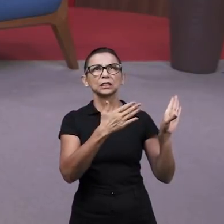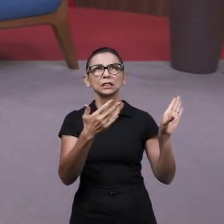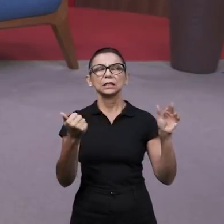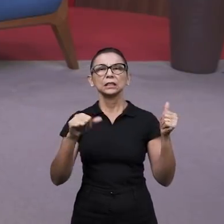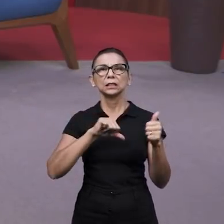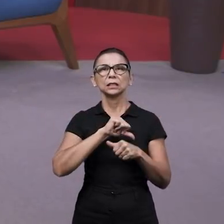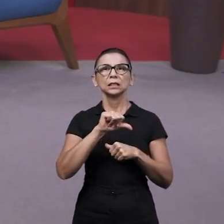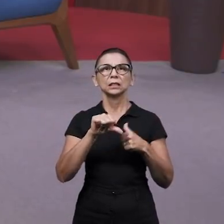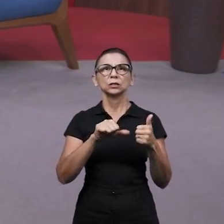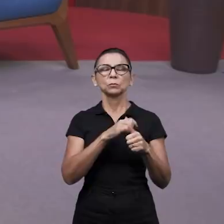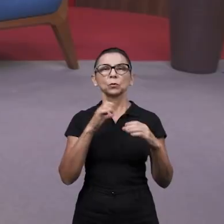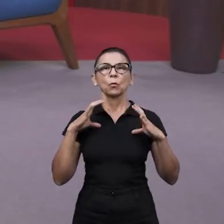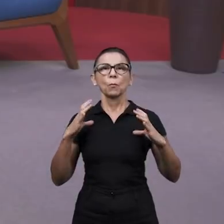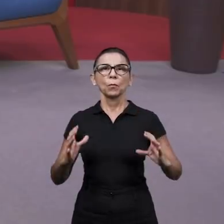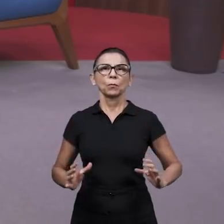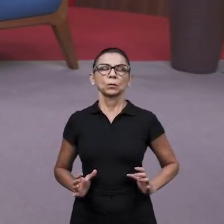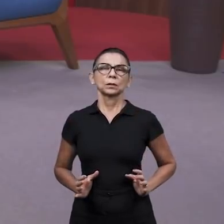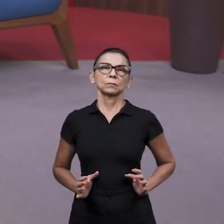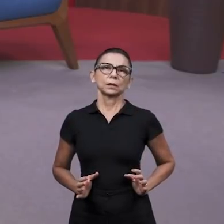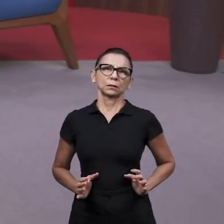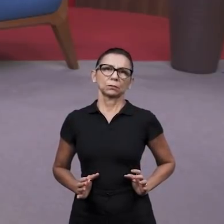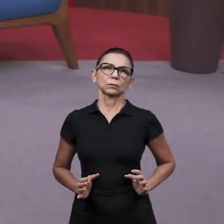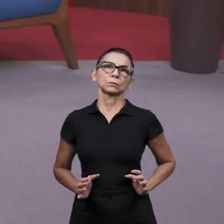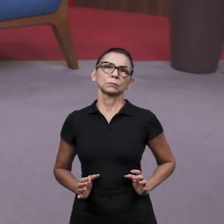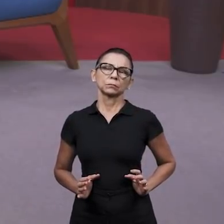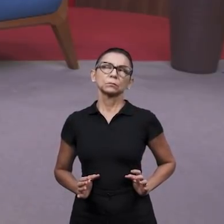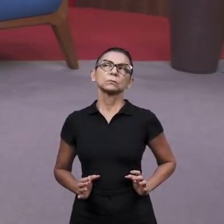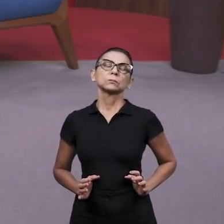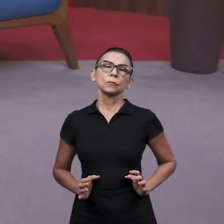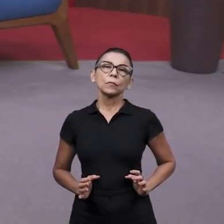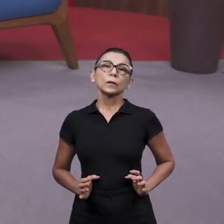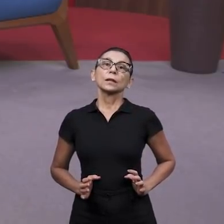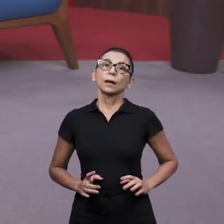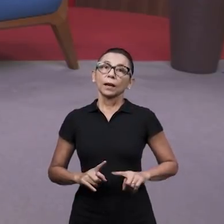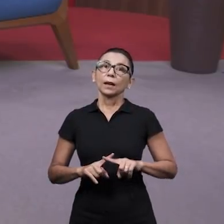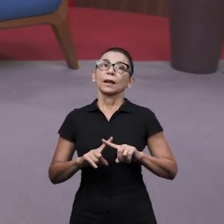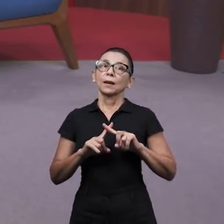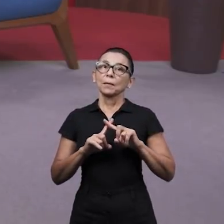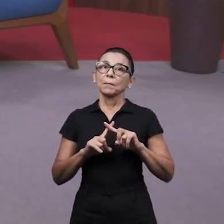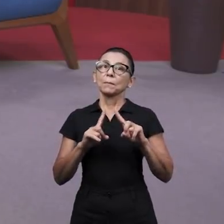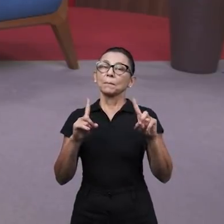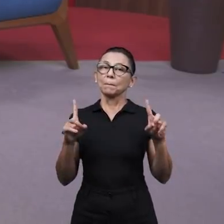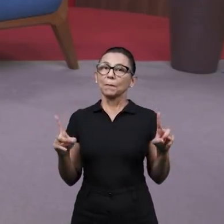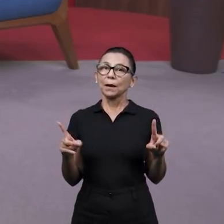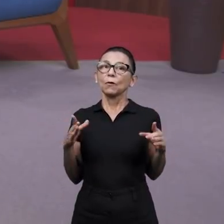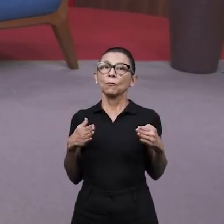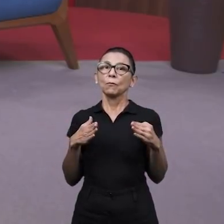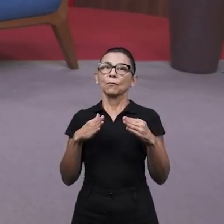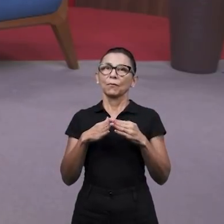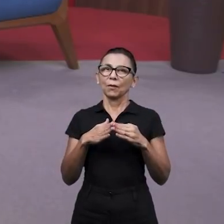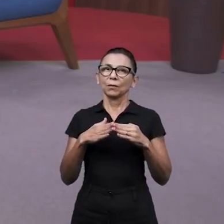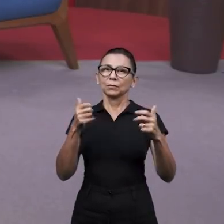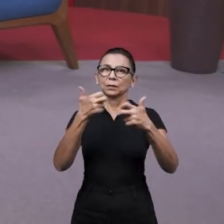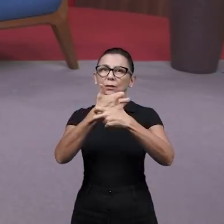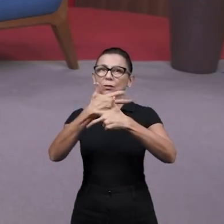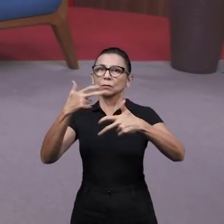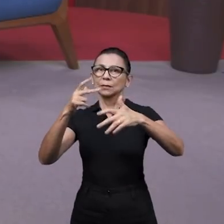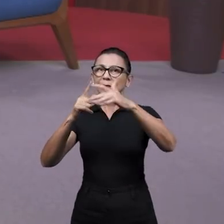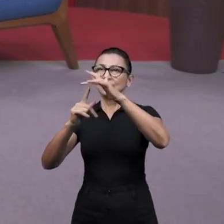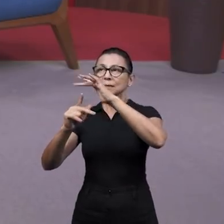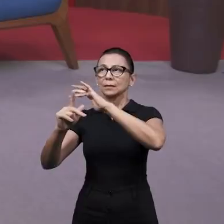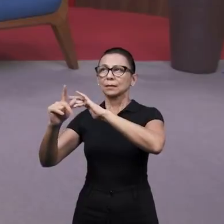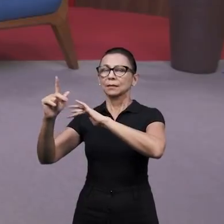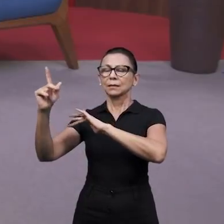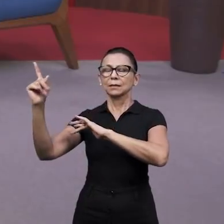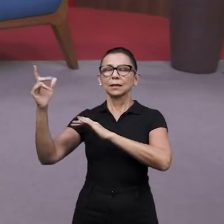uma filosofia de vida. A pregação do Evangelho fala das coisas que são da eternidade. Eu queria que vocês discorressem um pouco